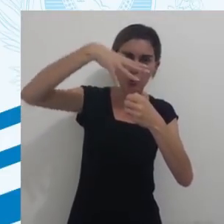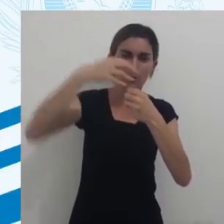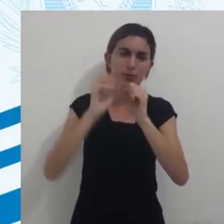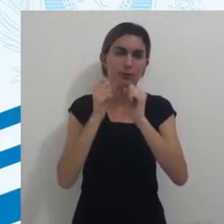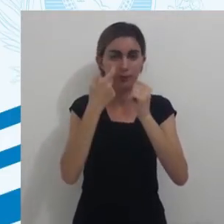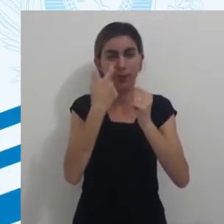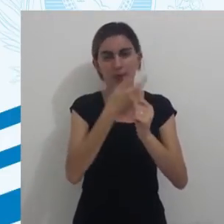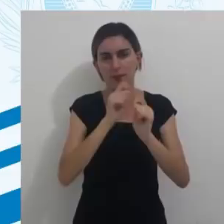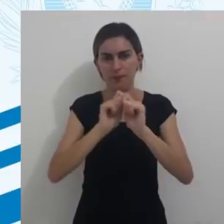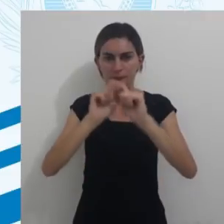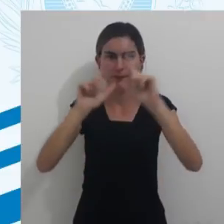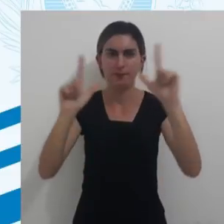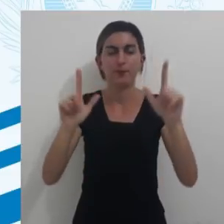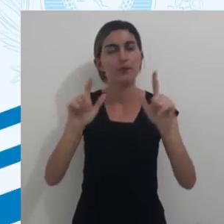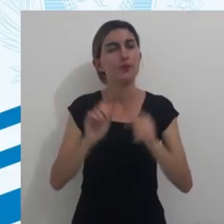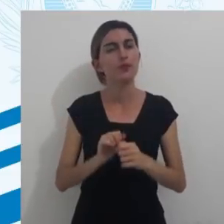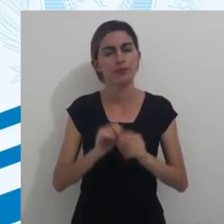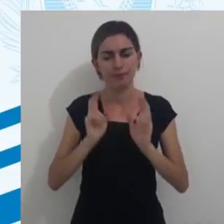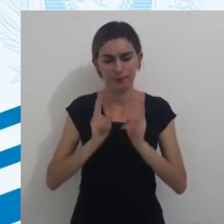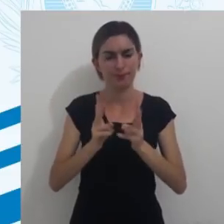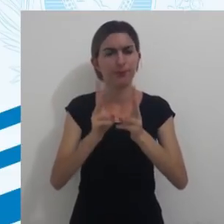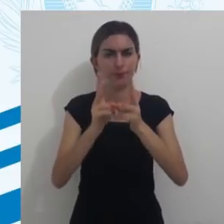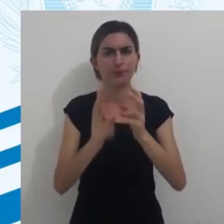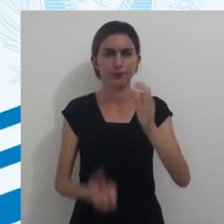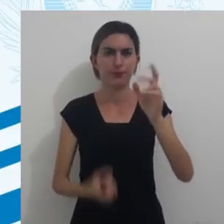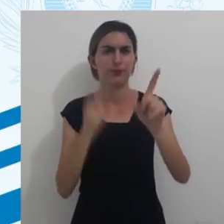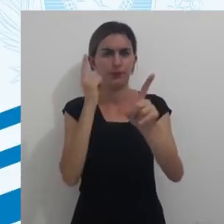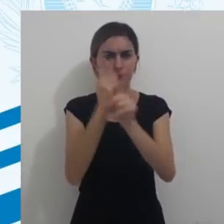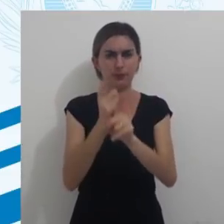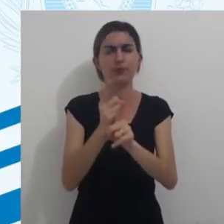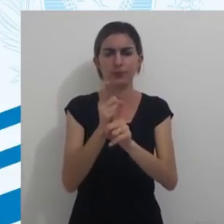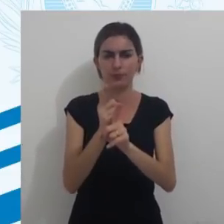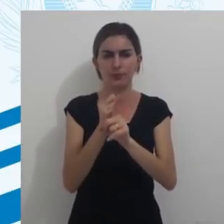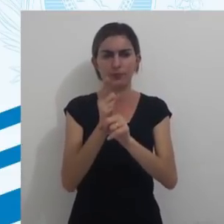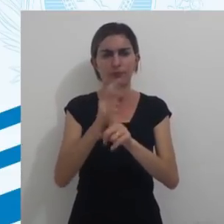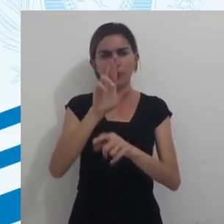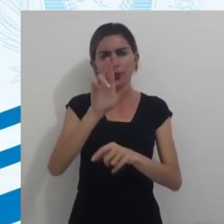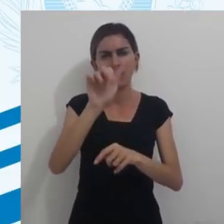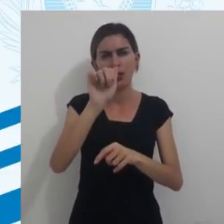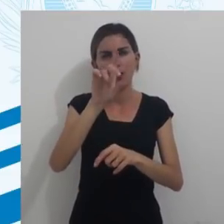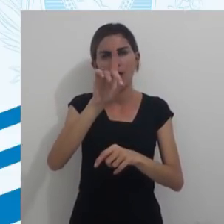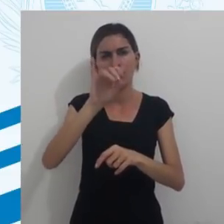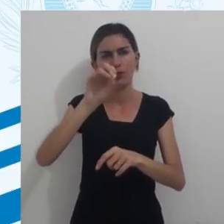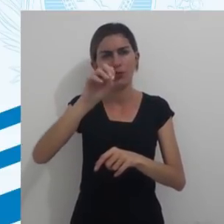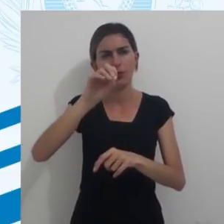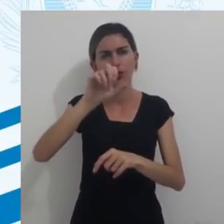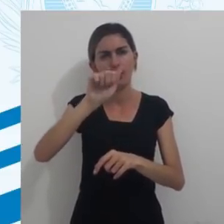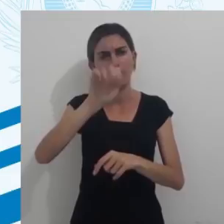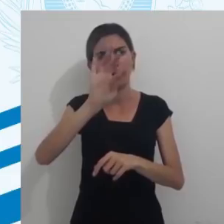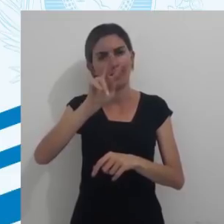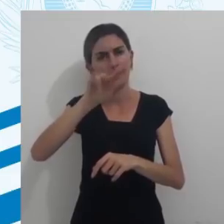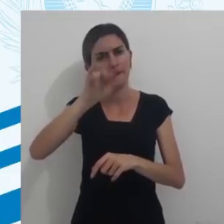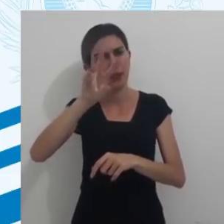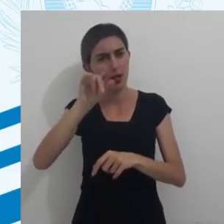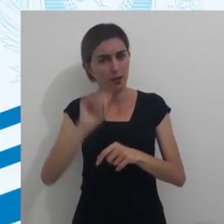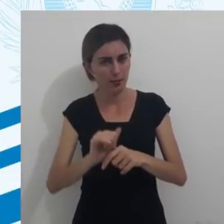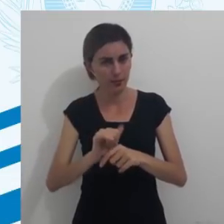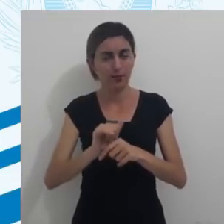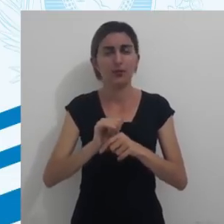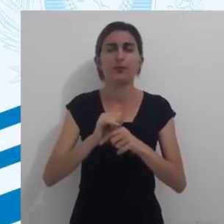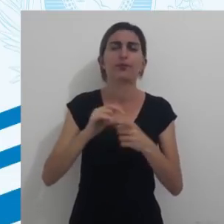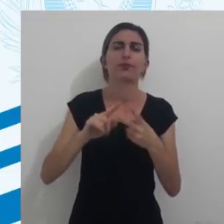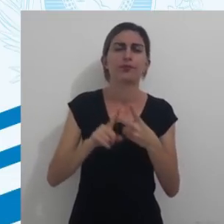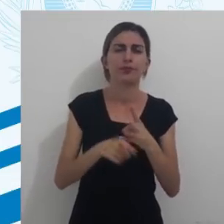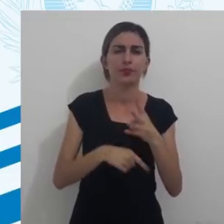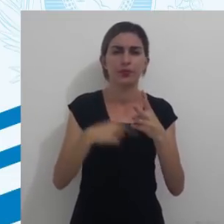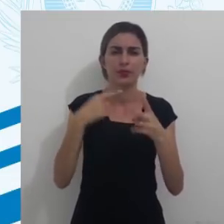imagem. Seguindo aí a descoberta da radioatividade, juntamente com Marie Curie